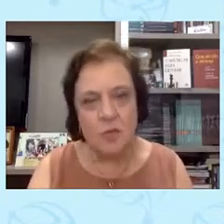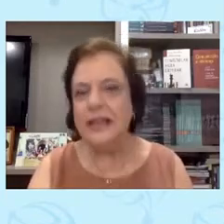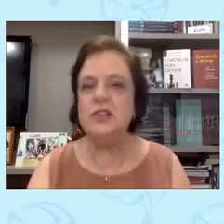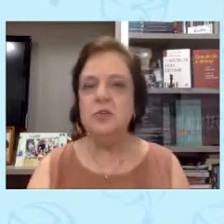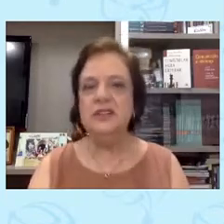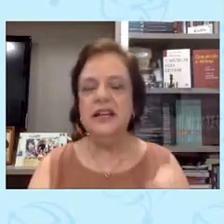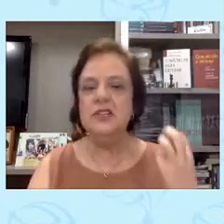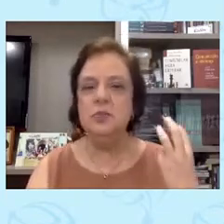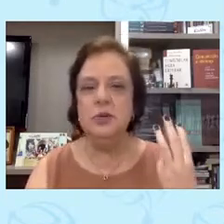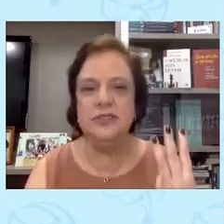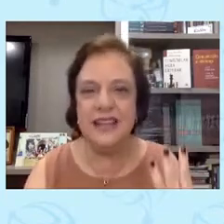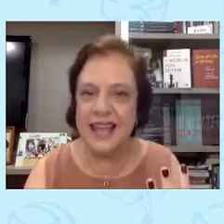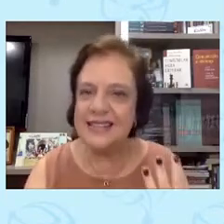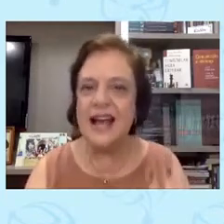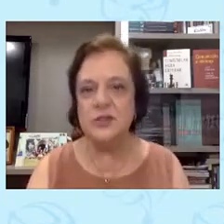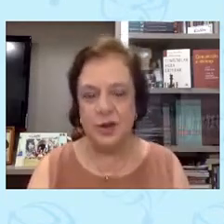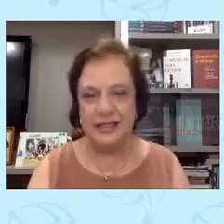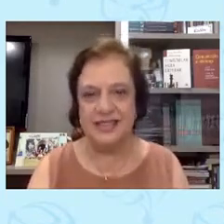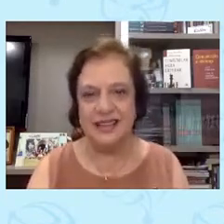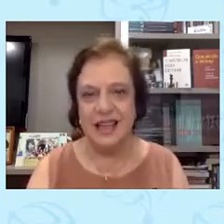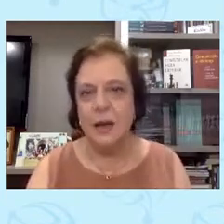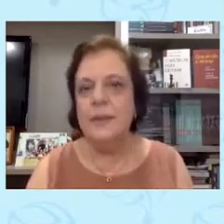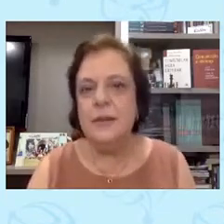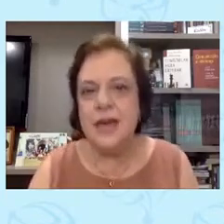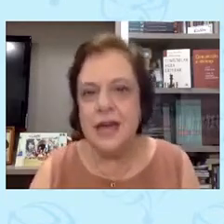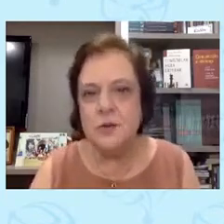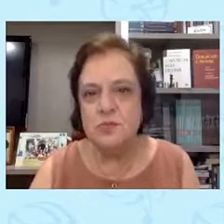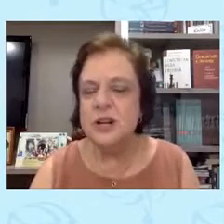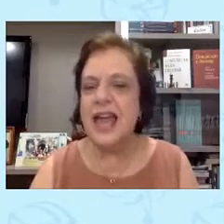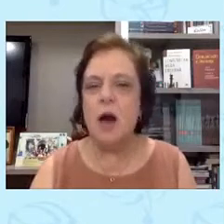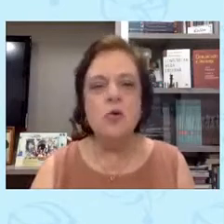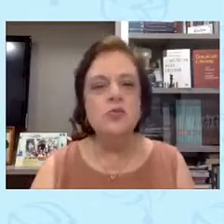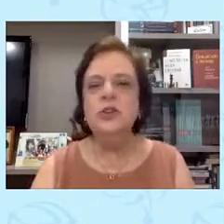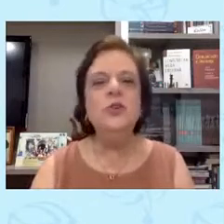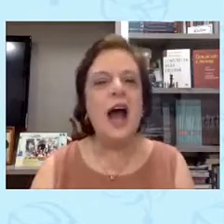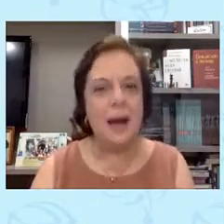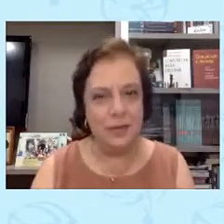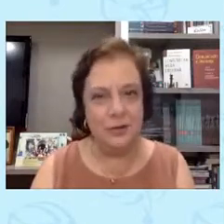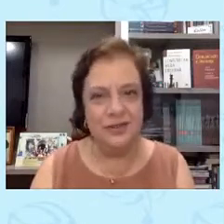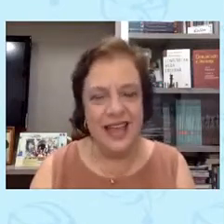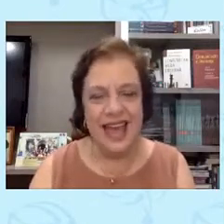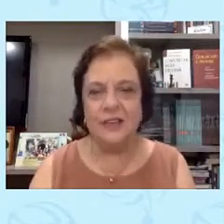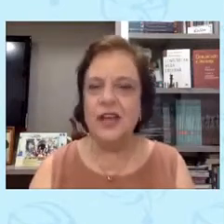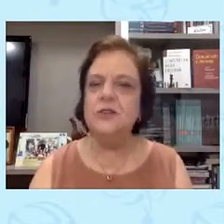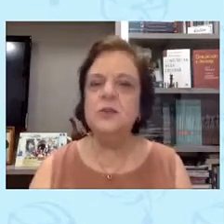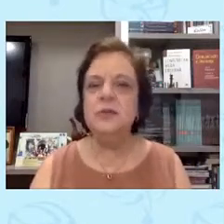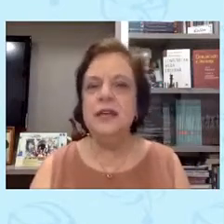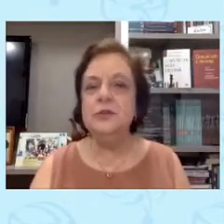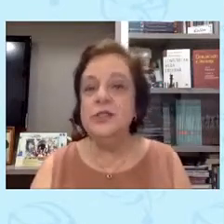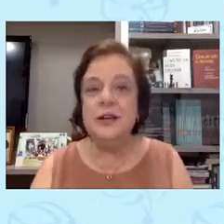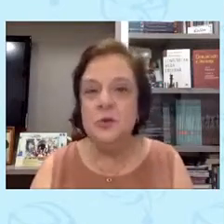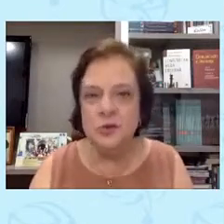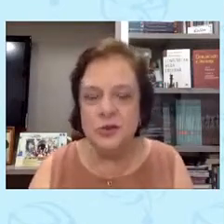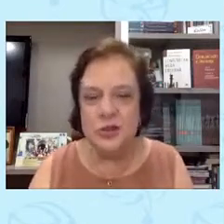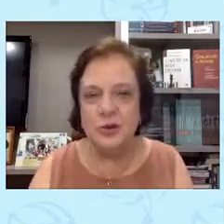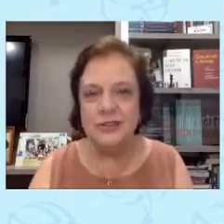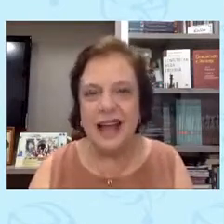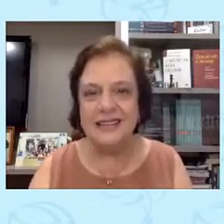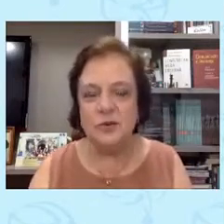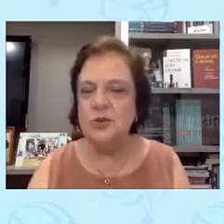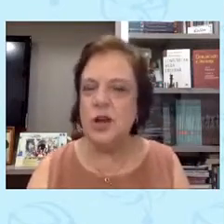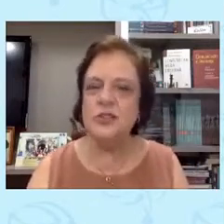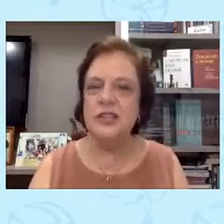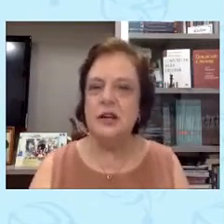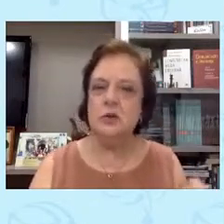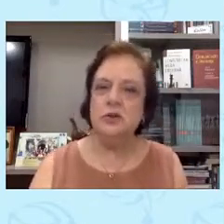especialmente importante por três razões. Primeiro, porque é algo muito rápido. É já nos primeiros segundos de